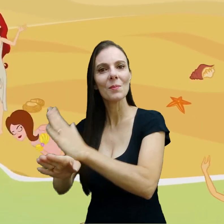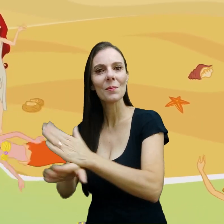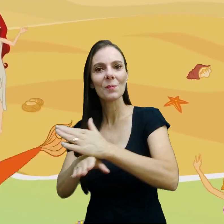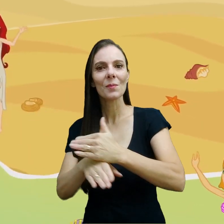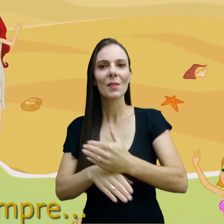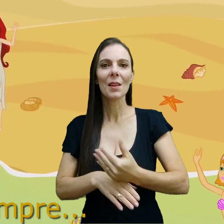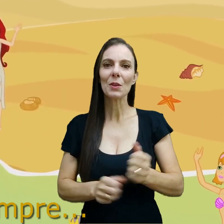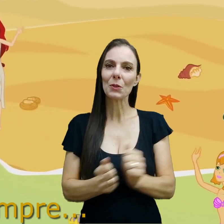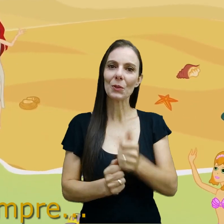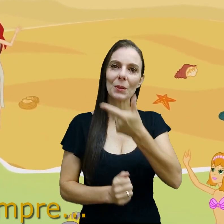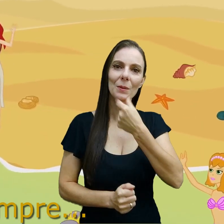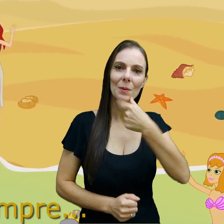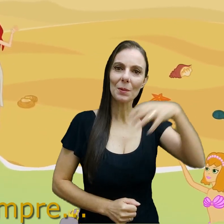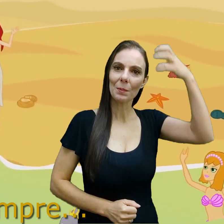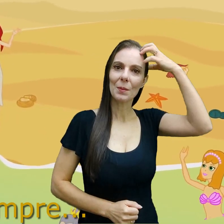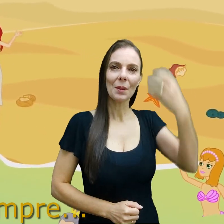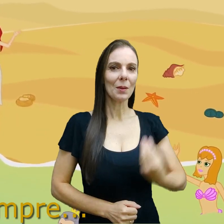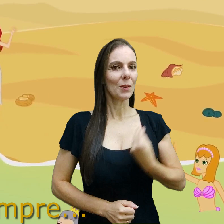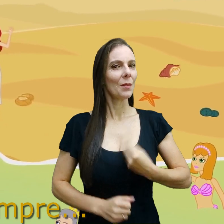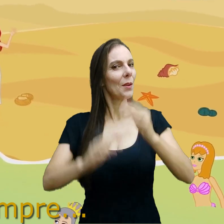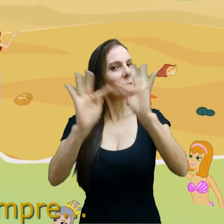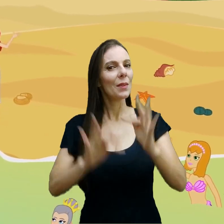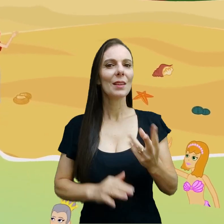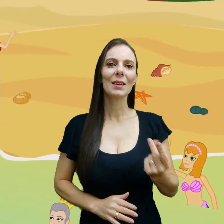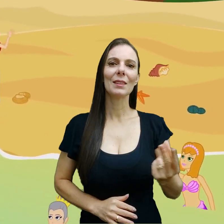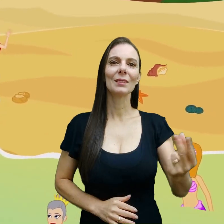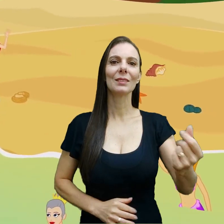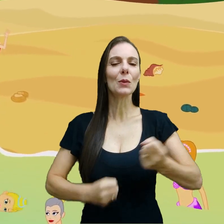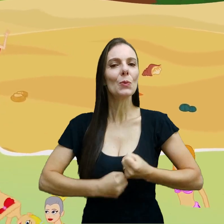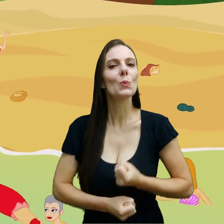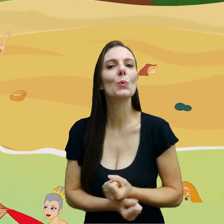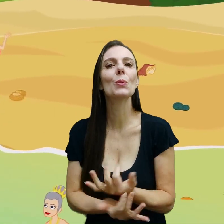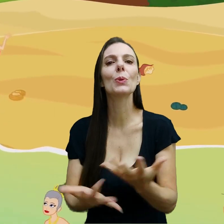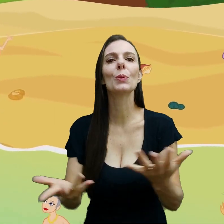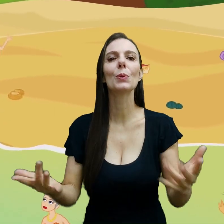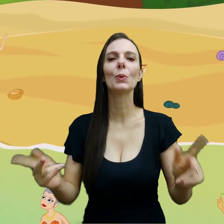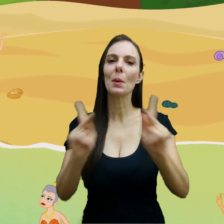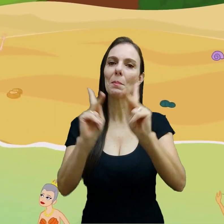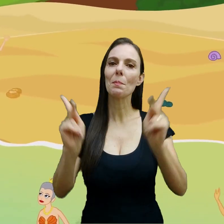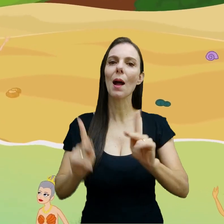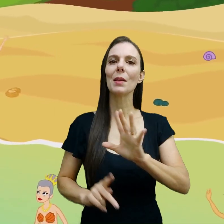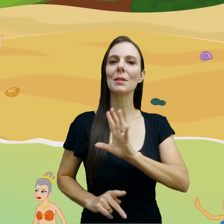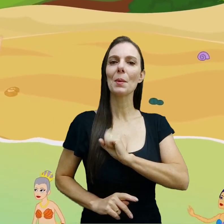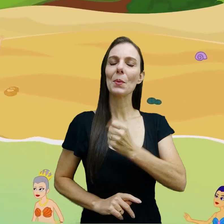Ariel e o príncipe viveram felizes para sempre, espalhando